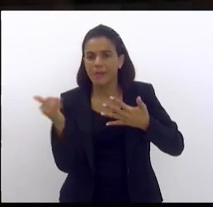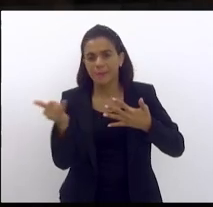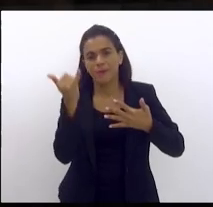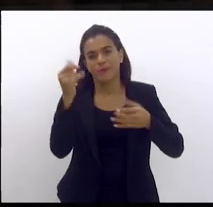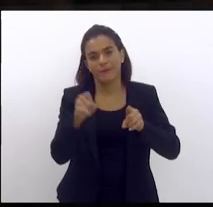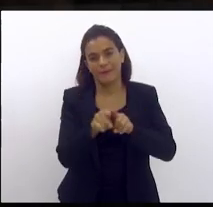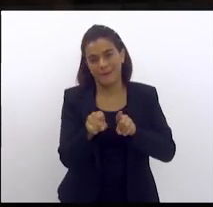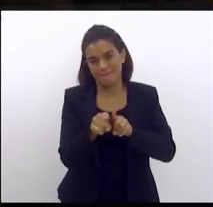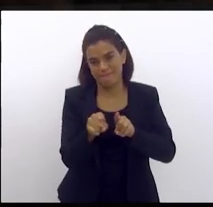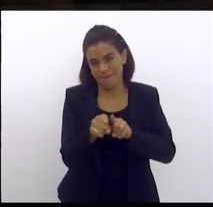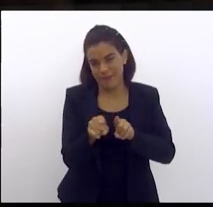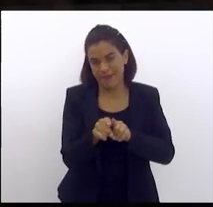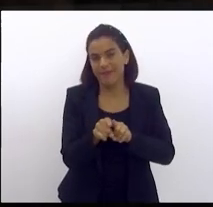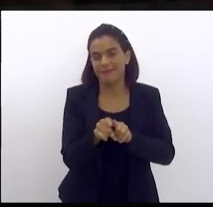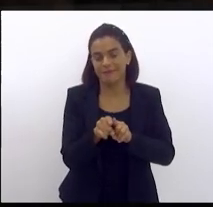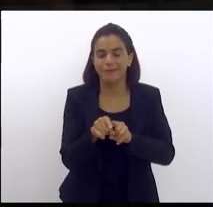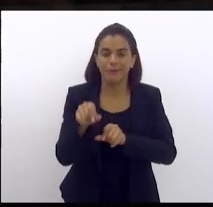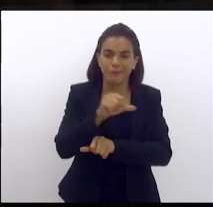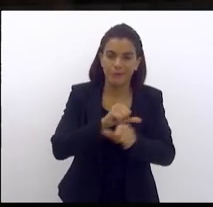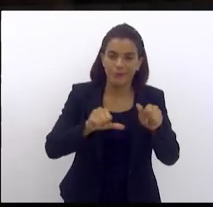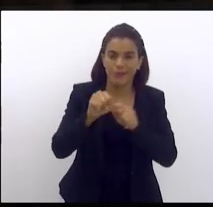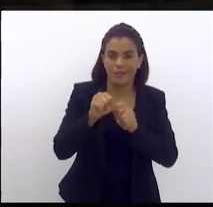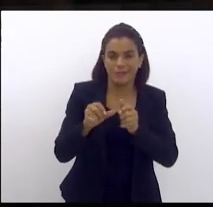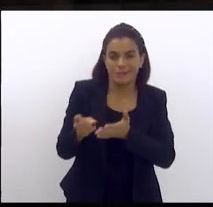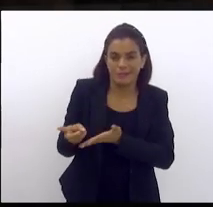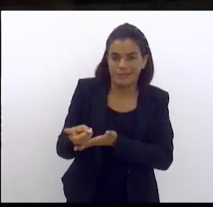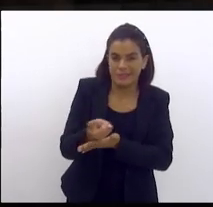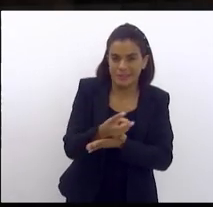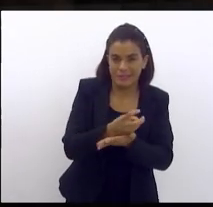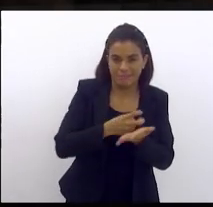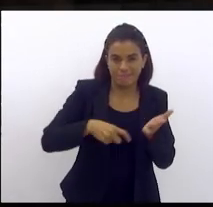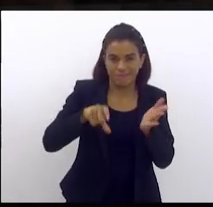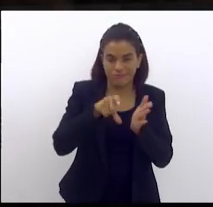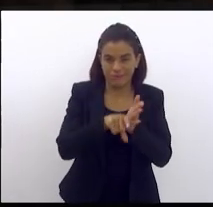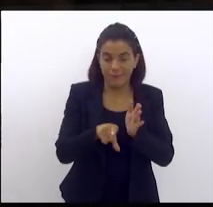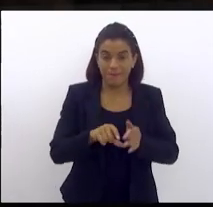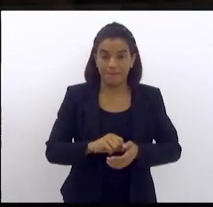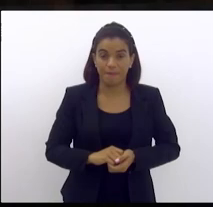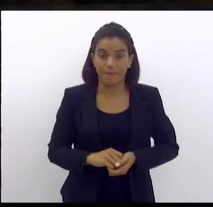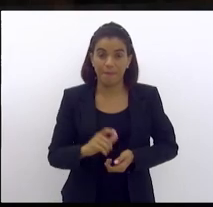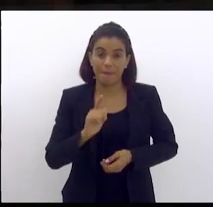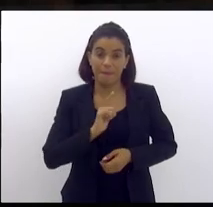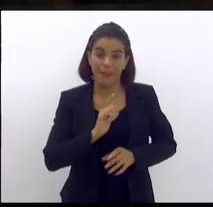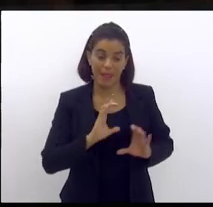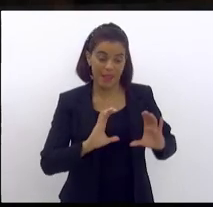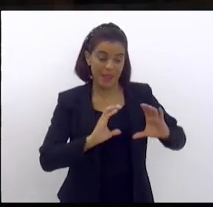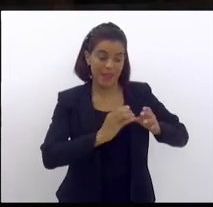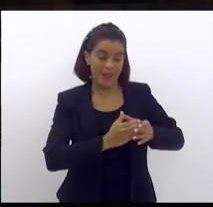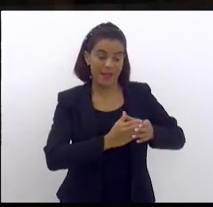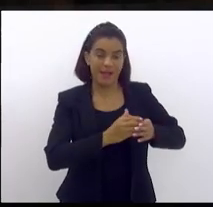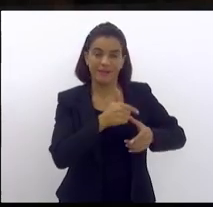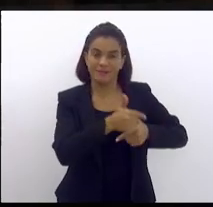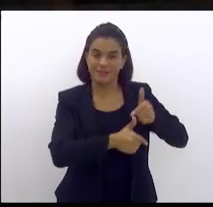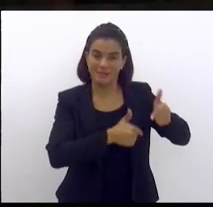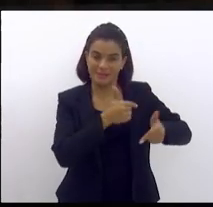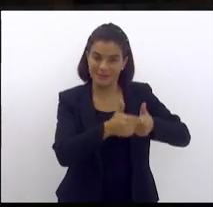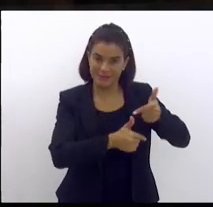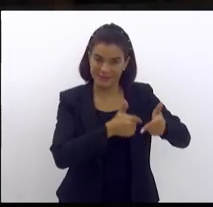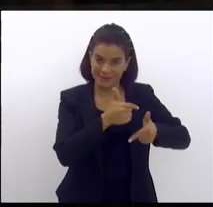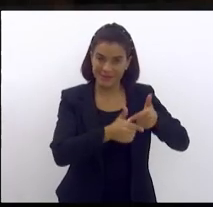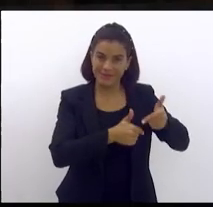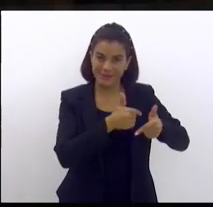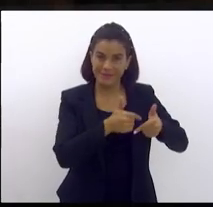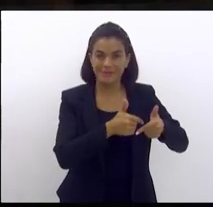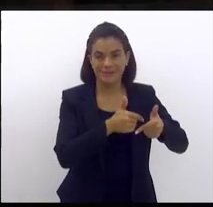tem primeiro os anseios da classe produtiva quer